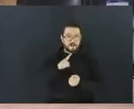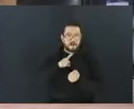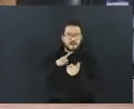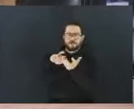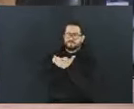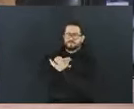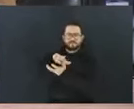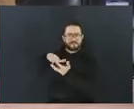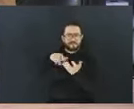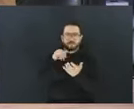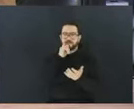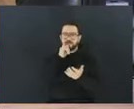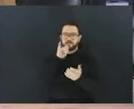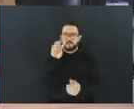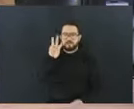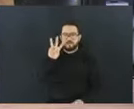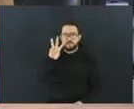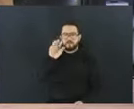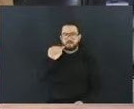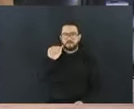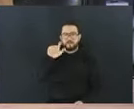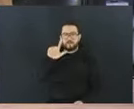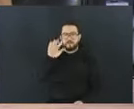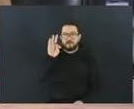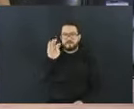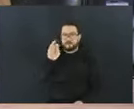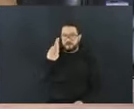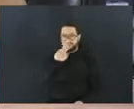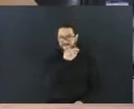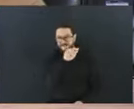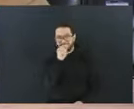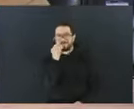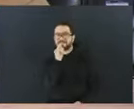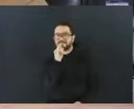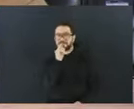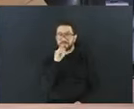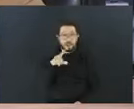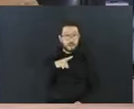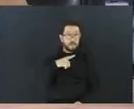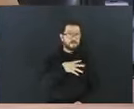Walter, né, tem o testemunho, vários oficiais que têm filhos,